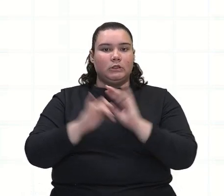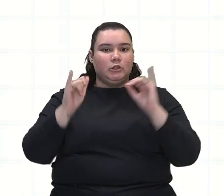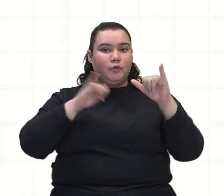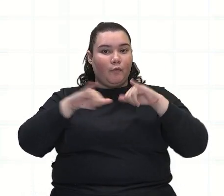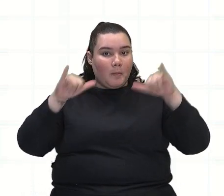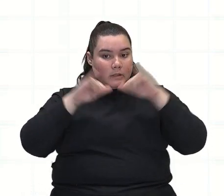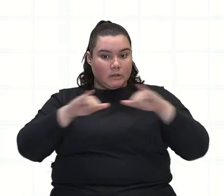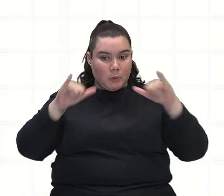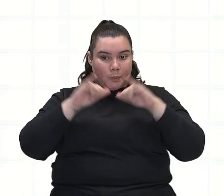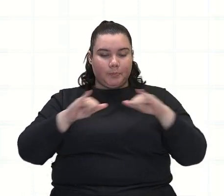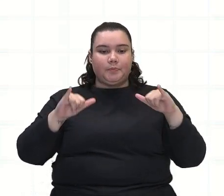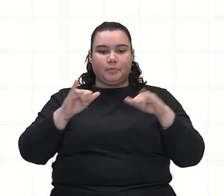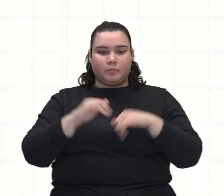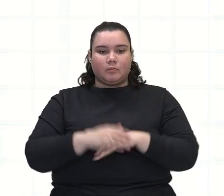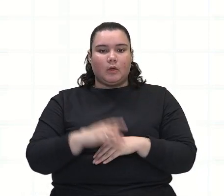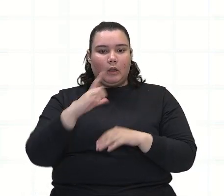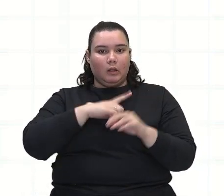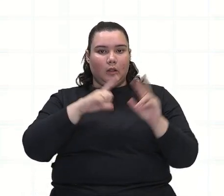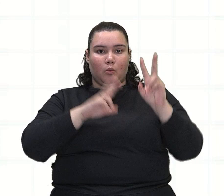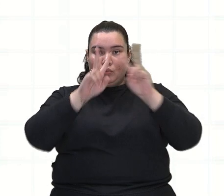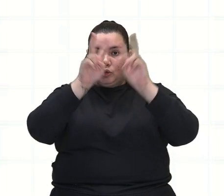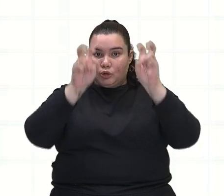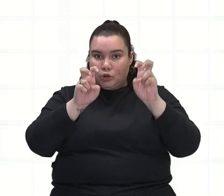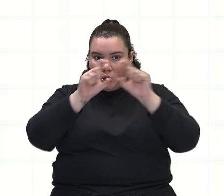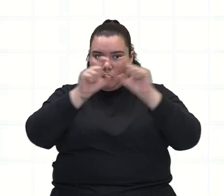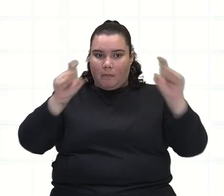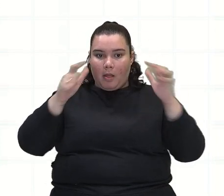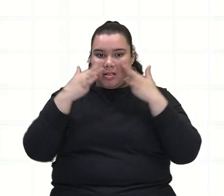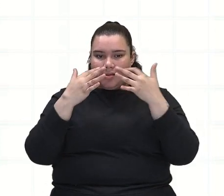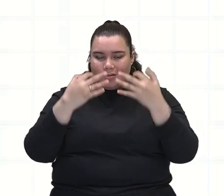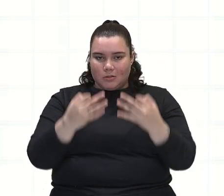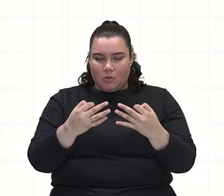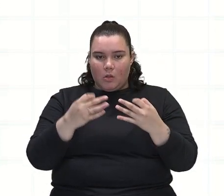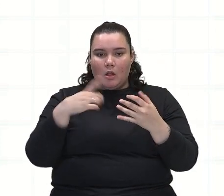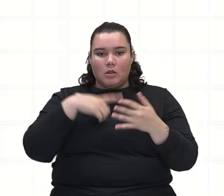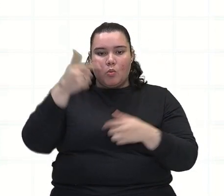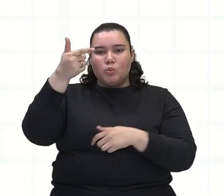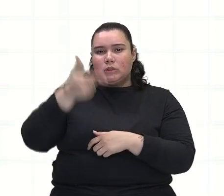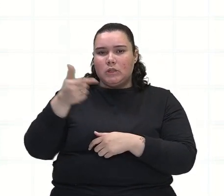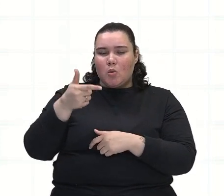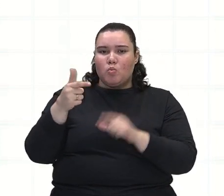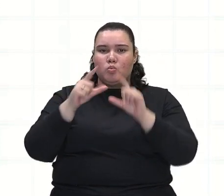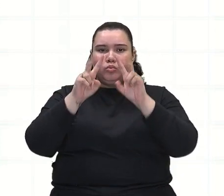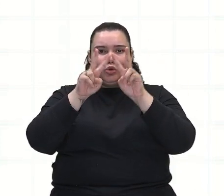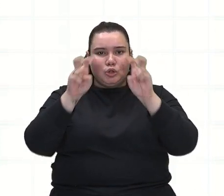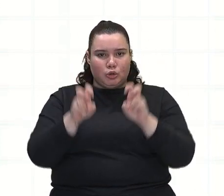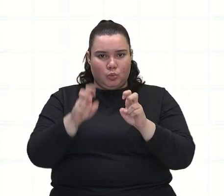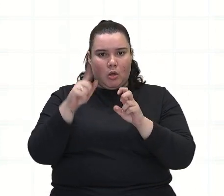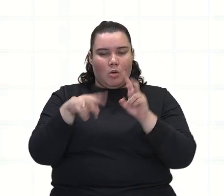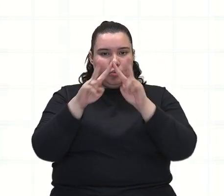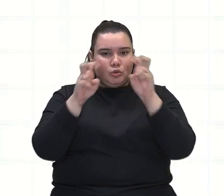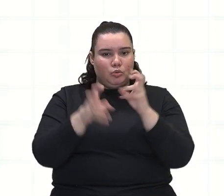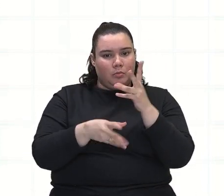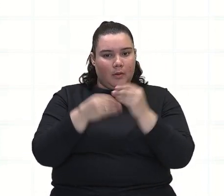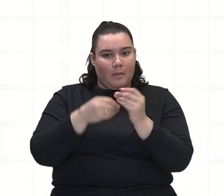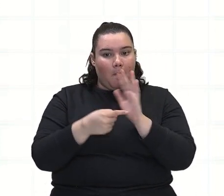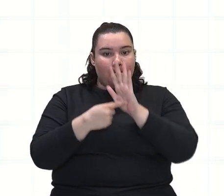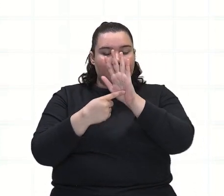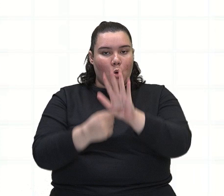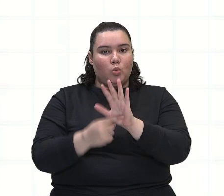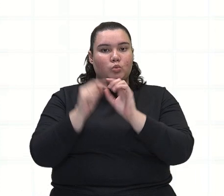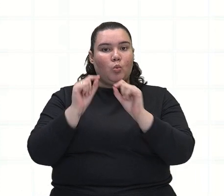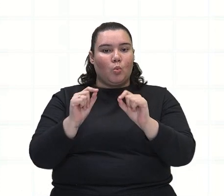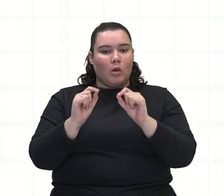título, né, que nós já vimos, para chamar a atenção do leitor. Tem o subtítulo, que vai destacar o aspecto principal daquilo que